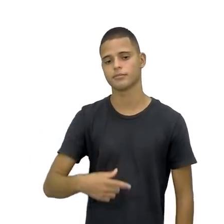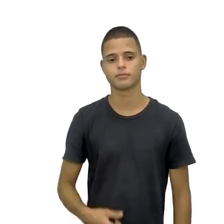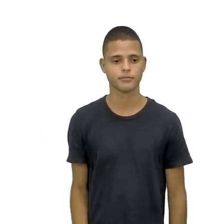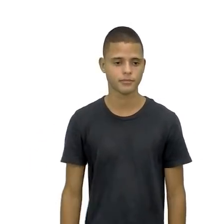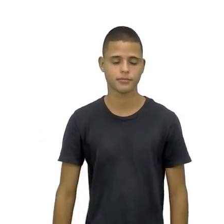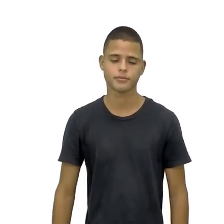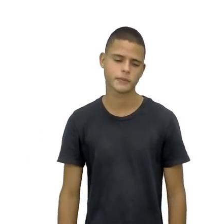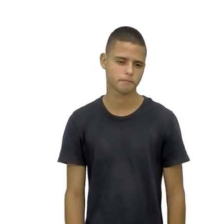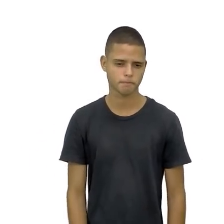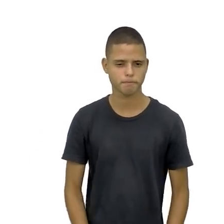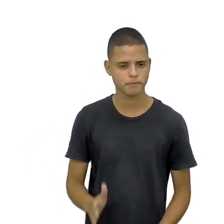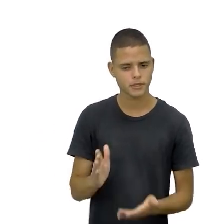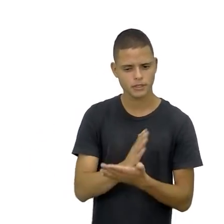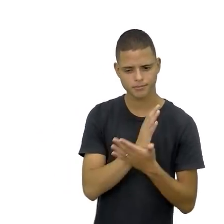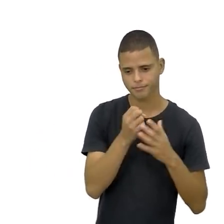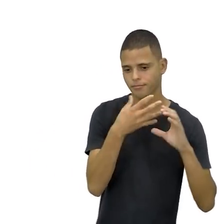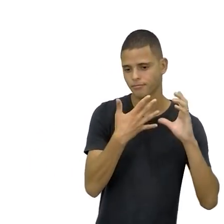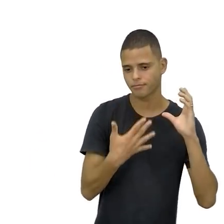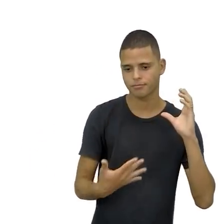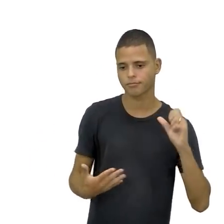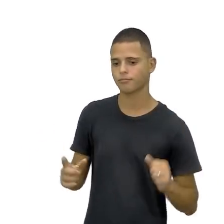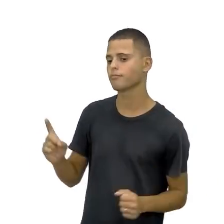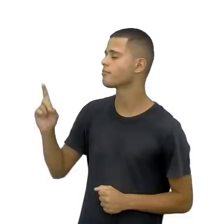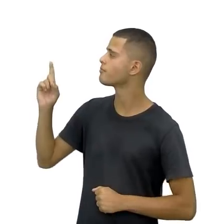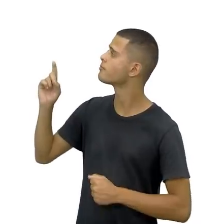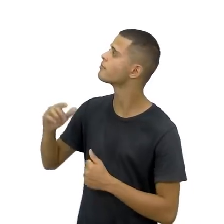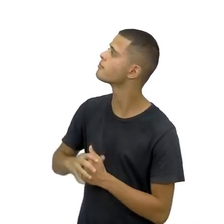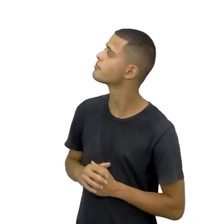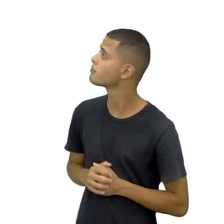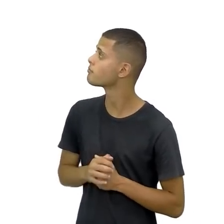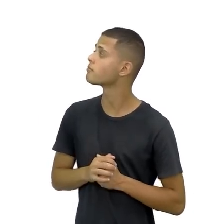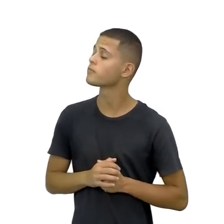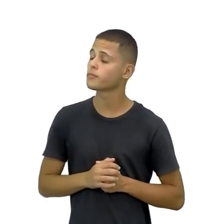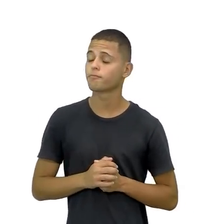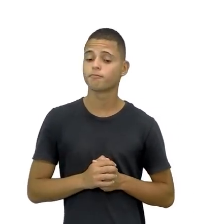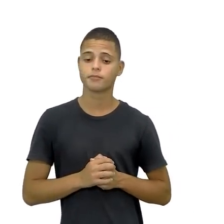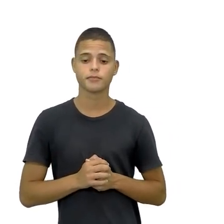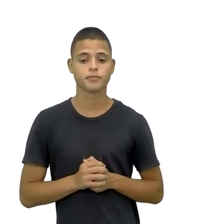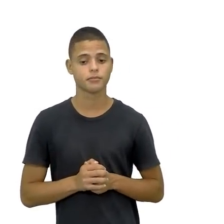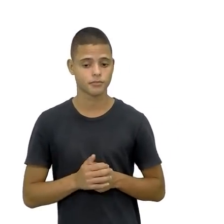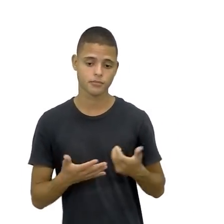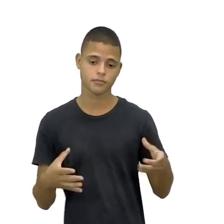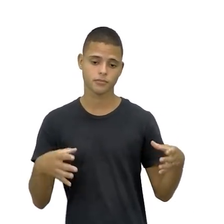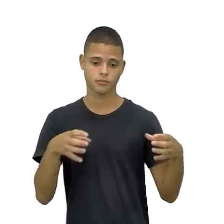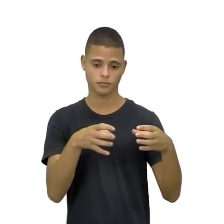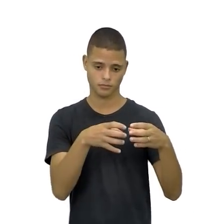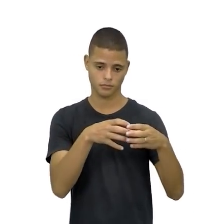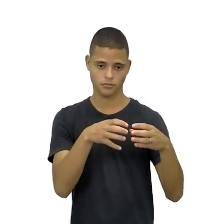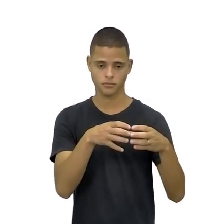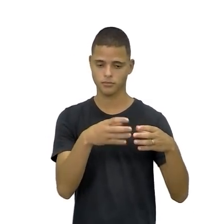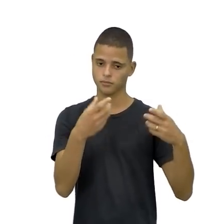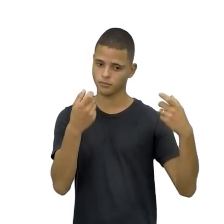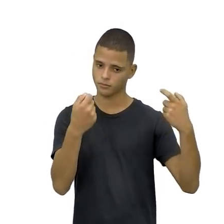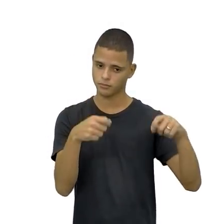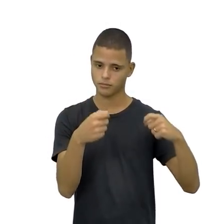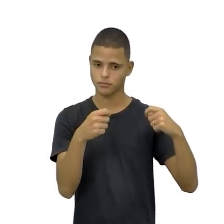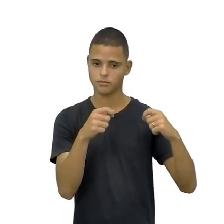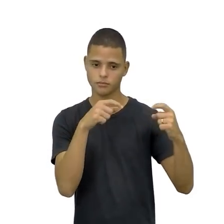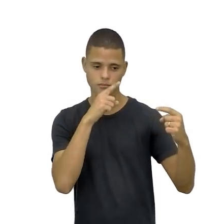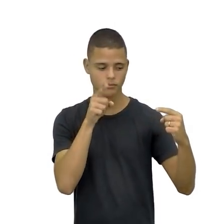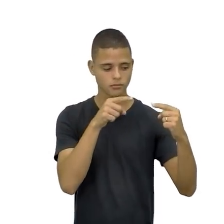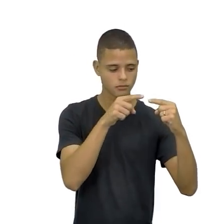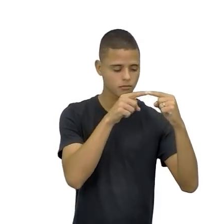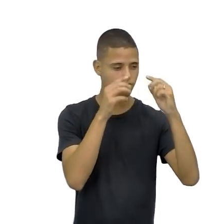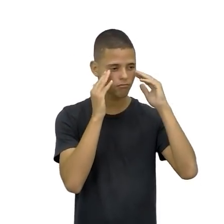em alguns aspectos, né, nós temos que pensar também que os agrupamentos devem ter por foco